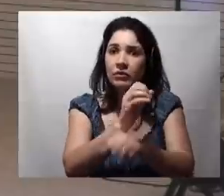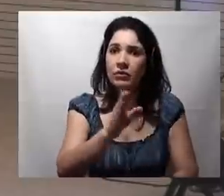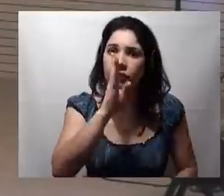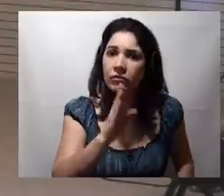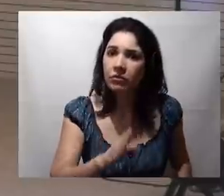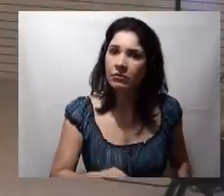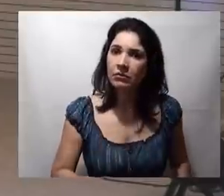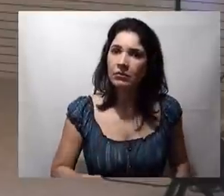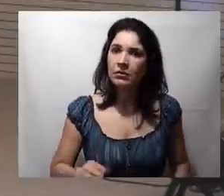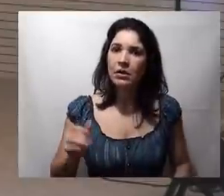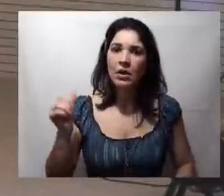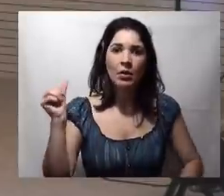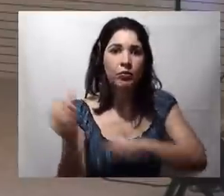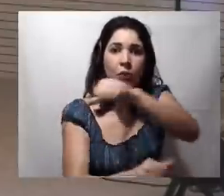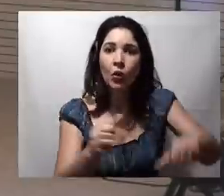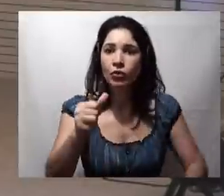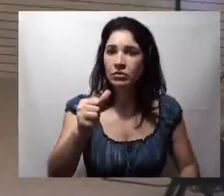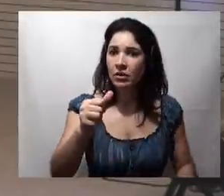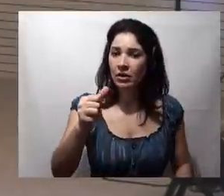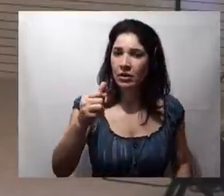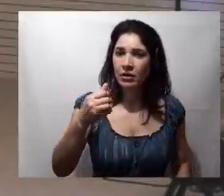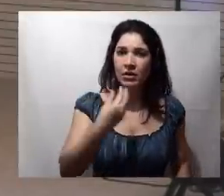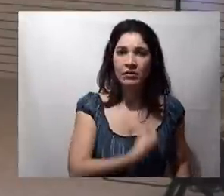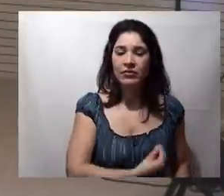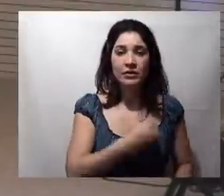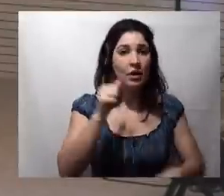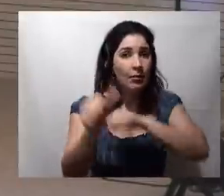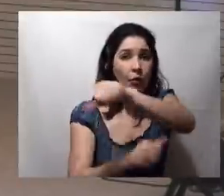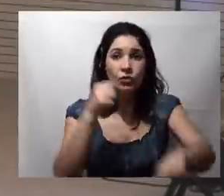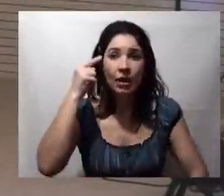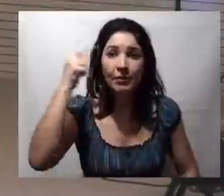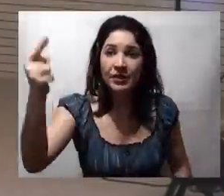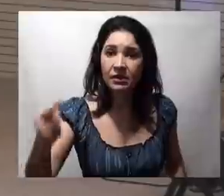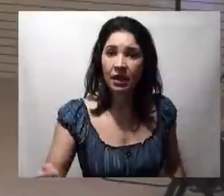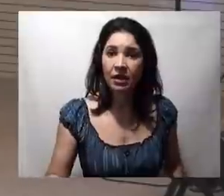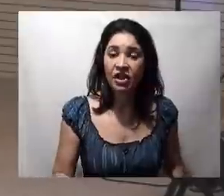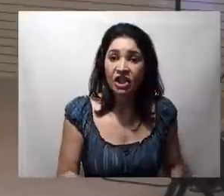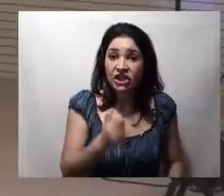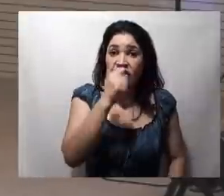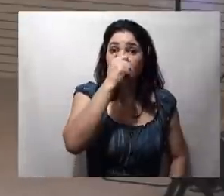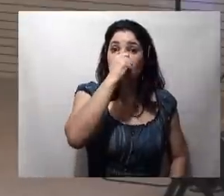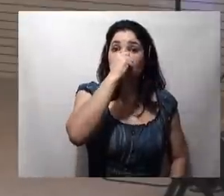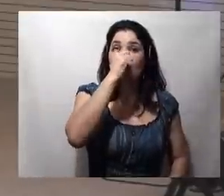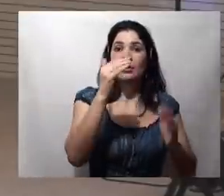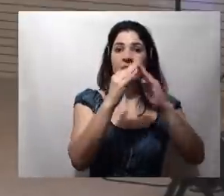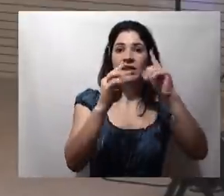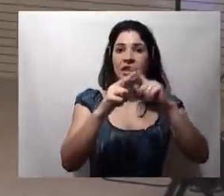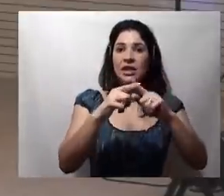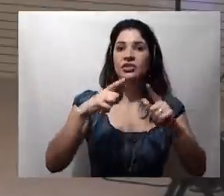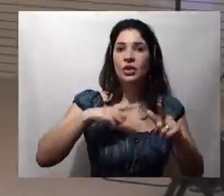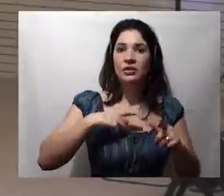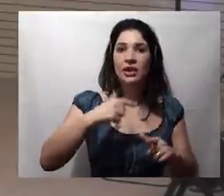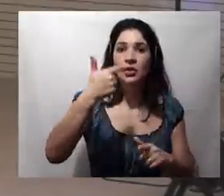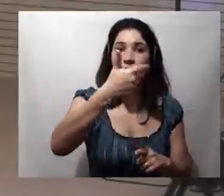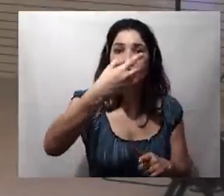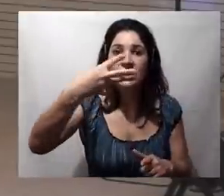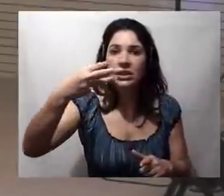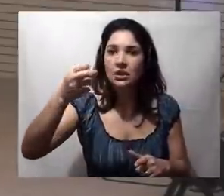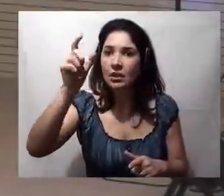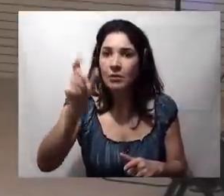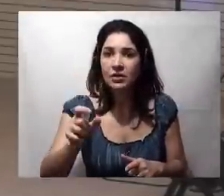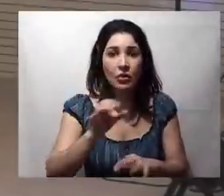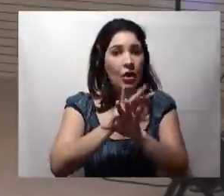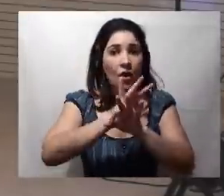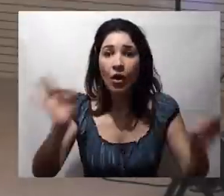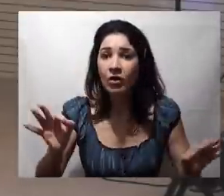cheio mudo cheio é 230 e não 900 beleza então você para de ficar com a cabeça